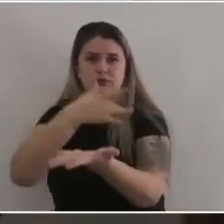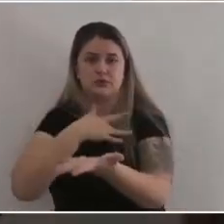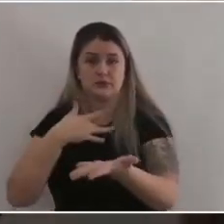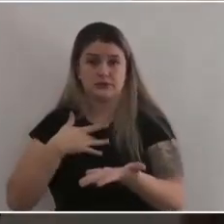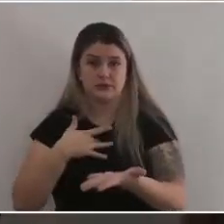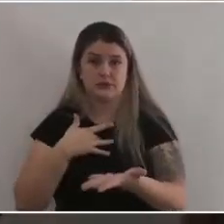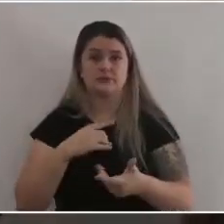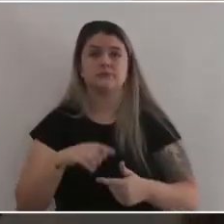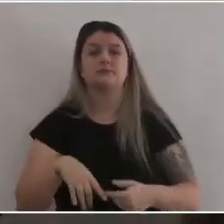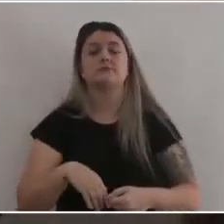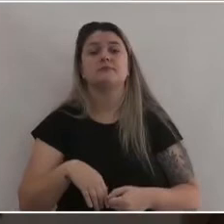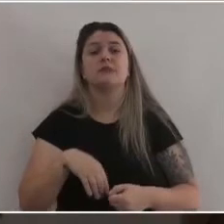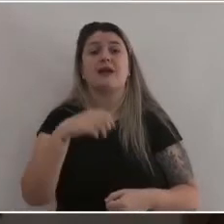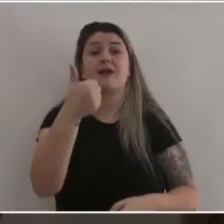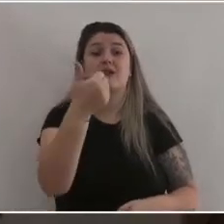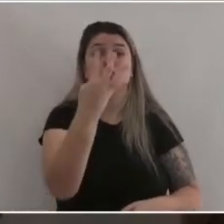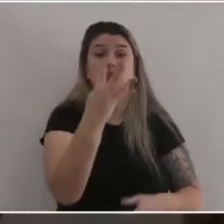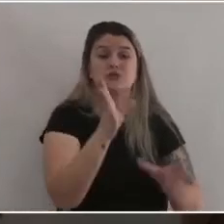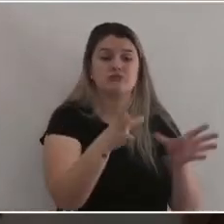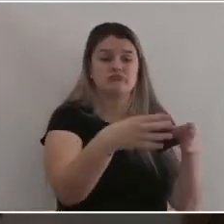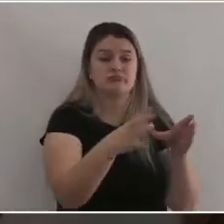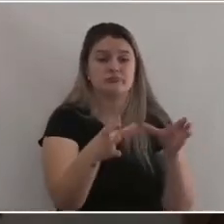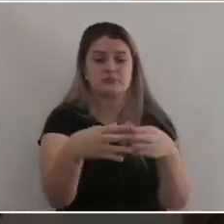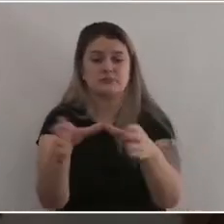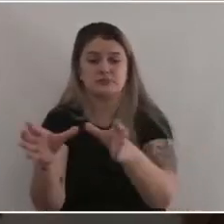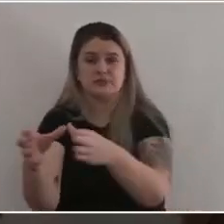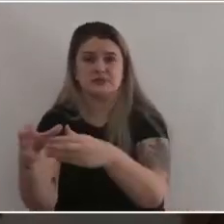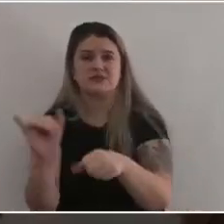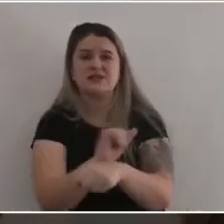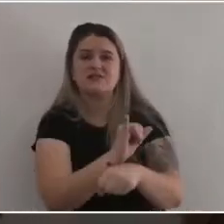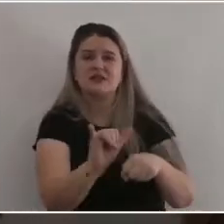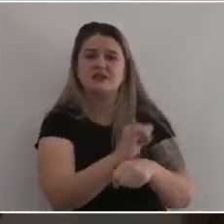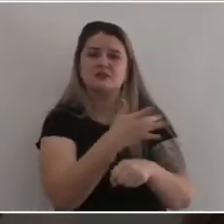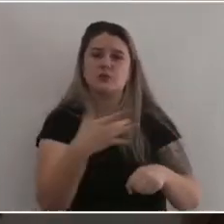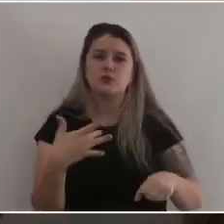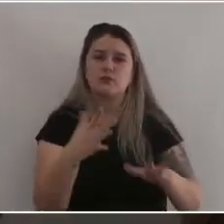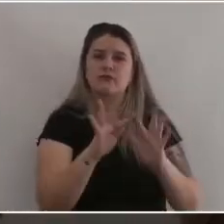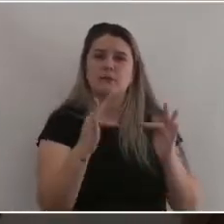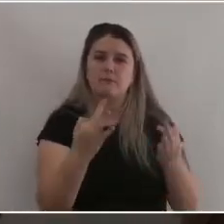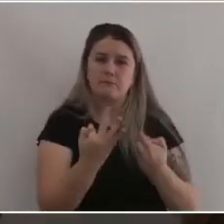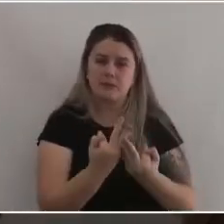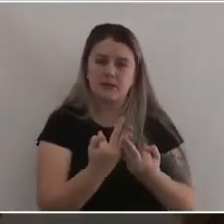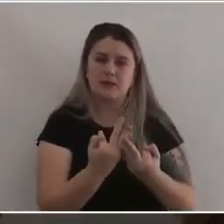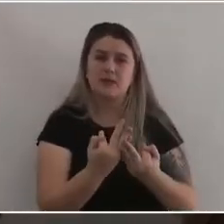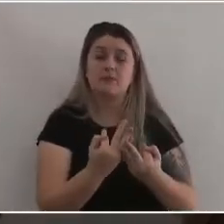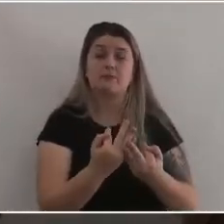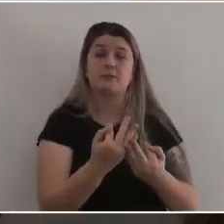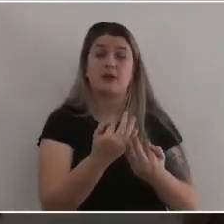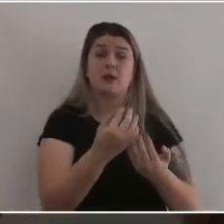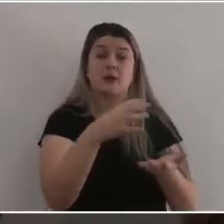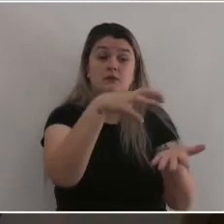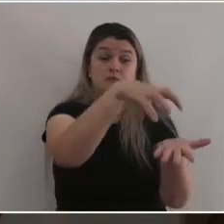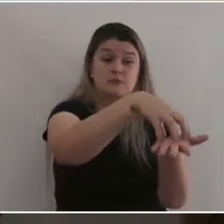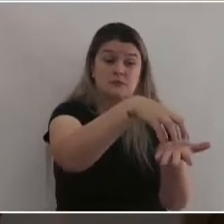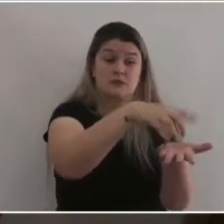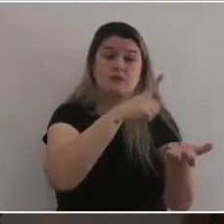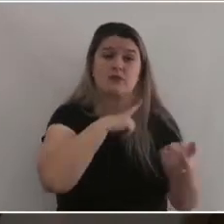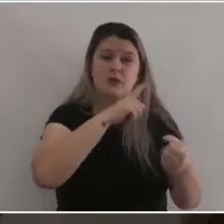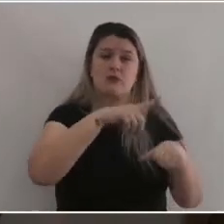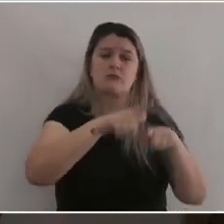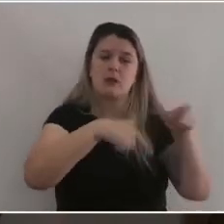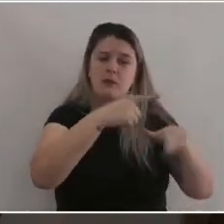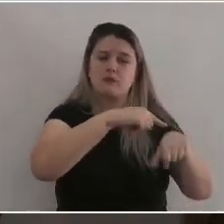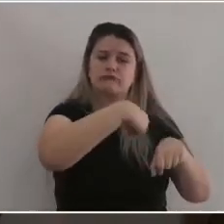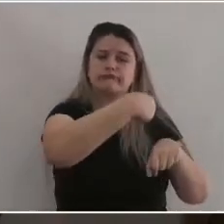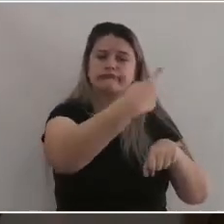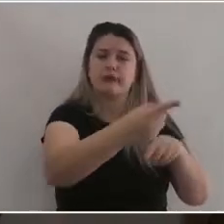saúde, sendo 14 equipes de Programa Estratégia de Saúde da Família. Destas, uma unidade funciona em horário estendido